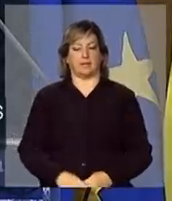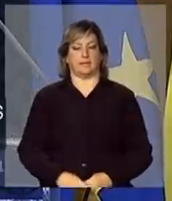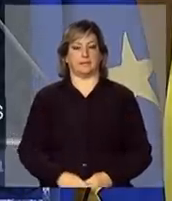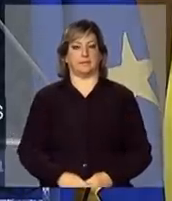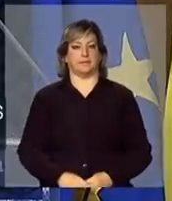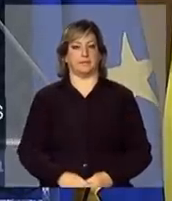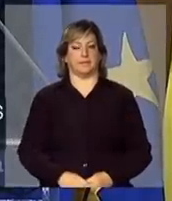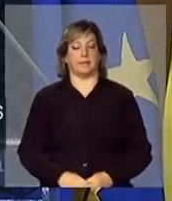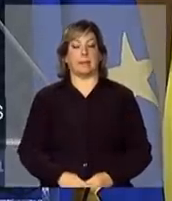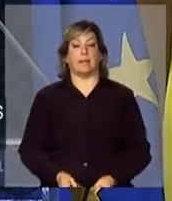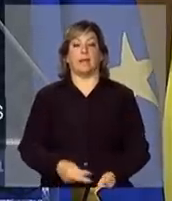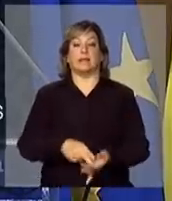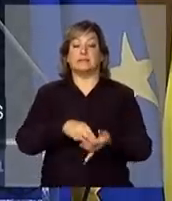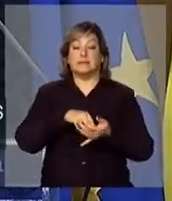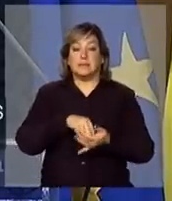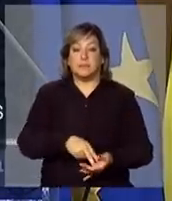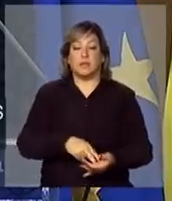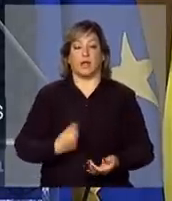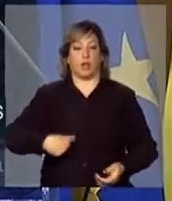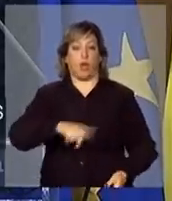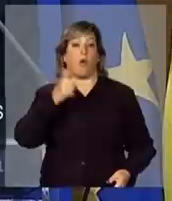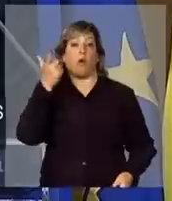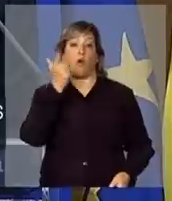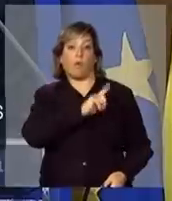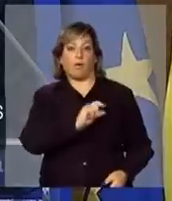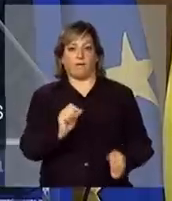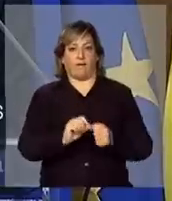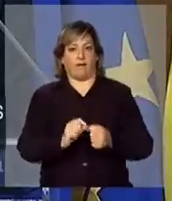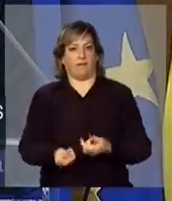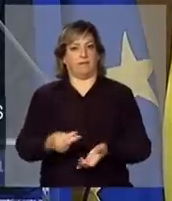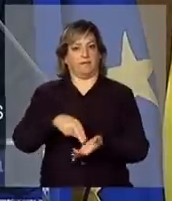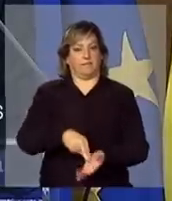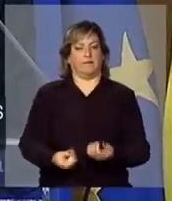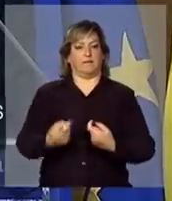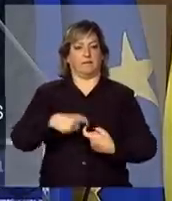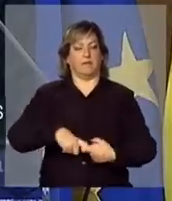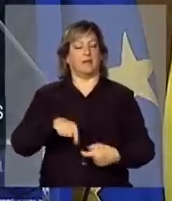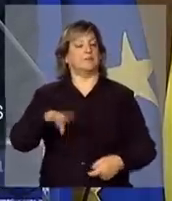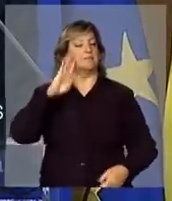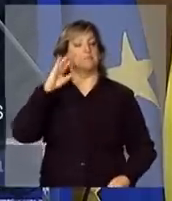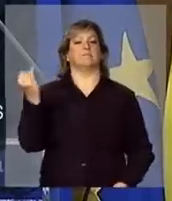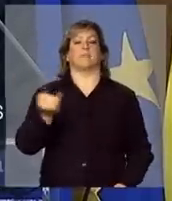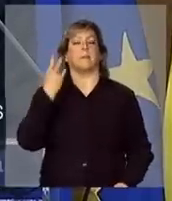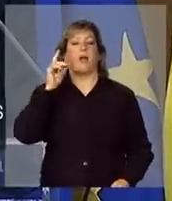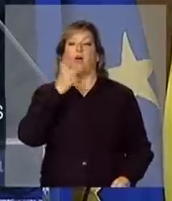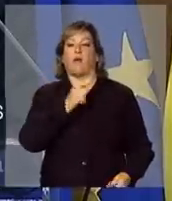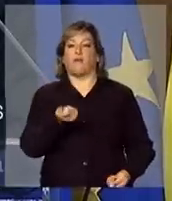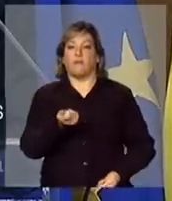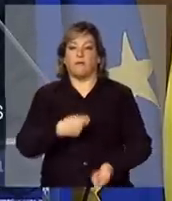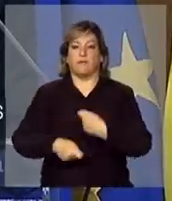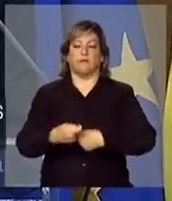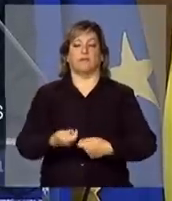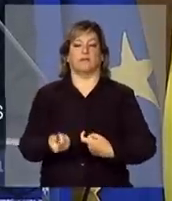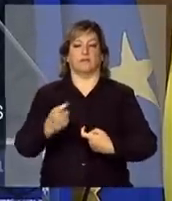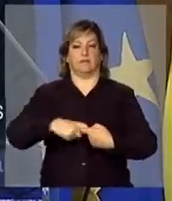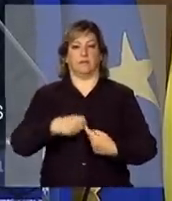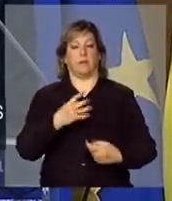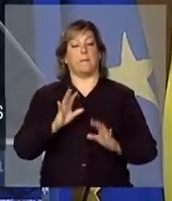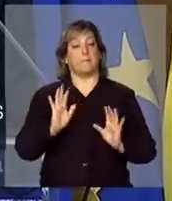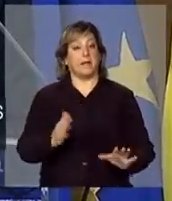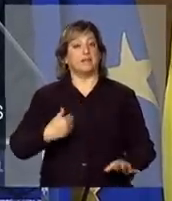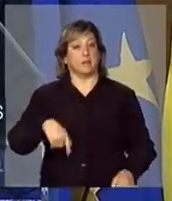A estabilidade que conseguimos reestabelecer é crucial para a recuperação econômica. Porém, temos de ser